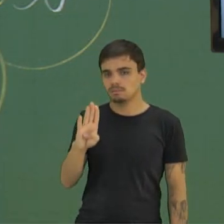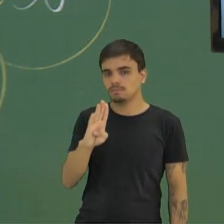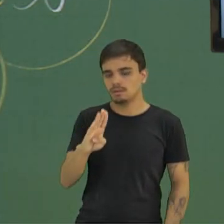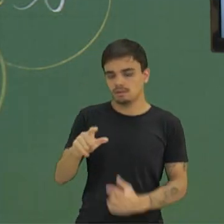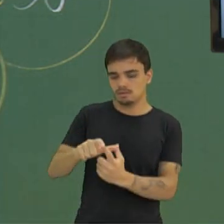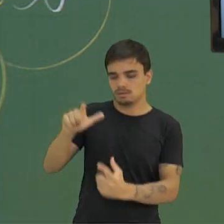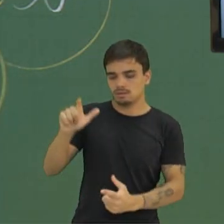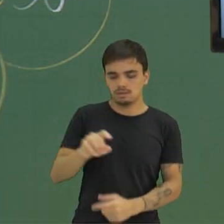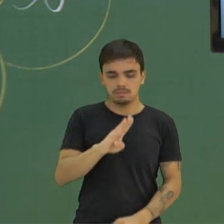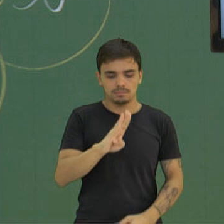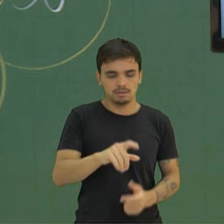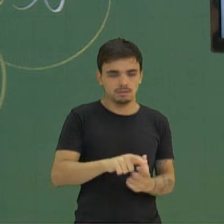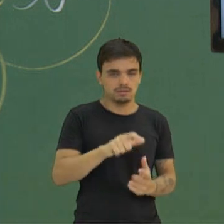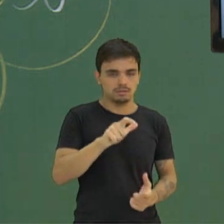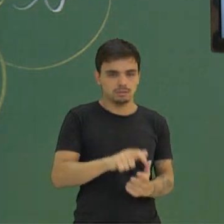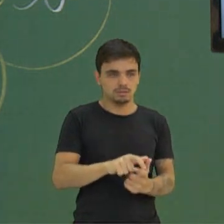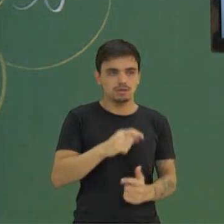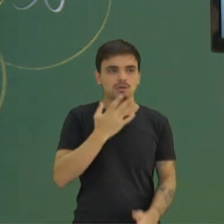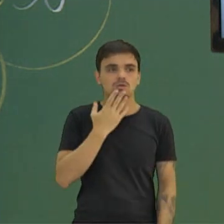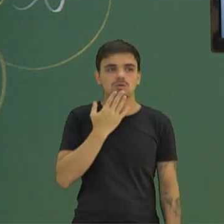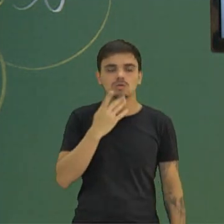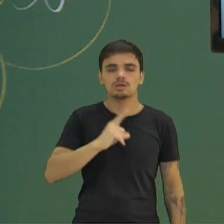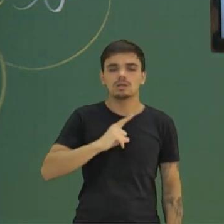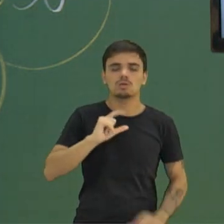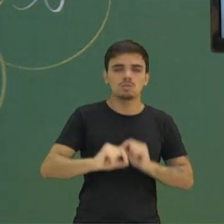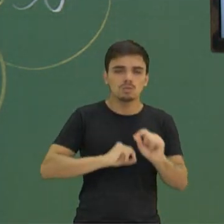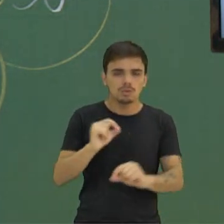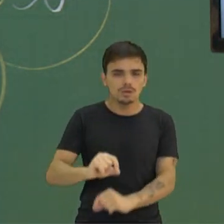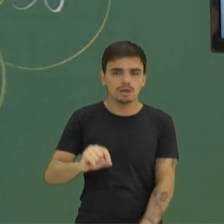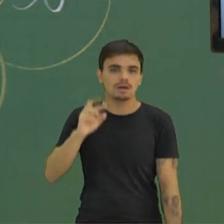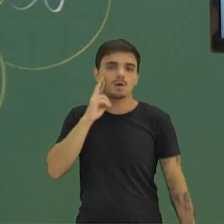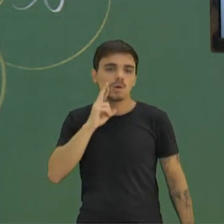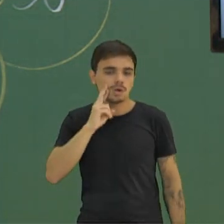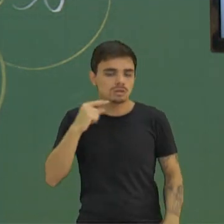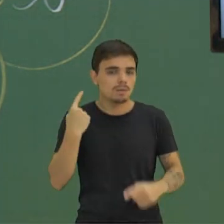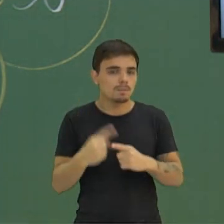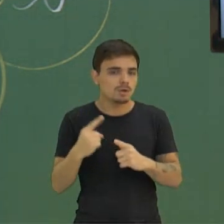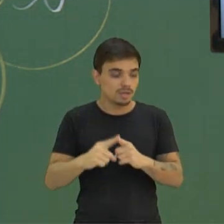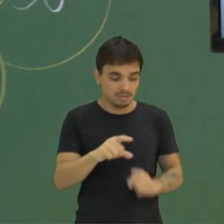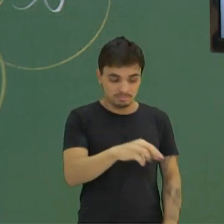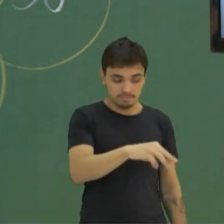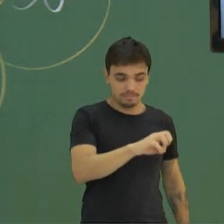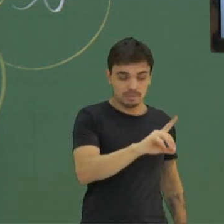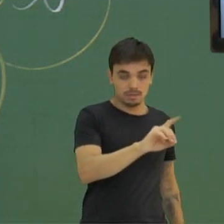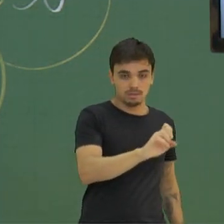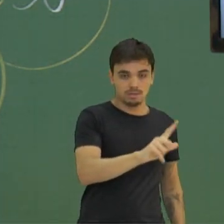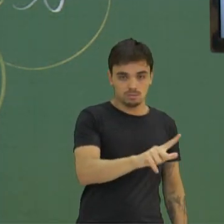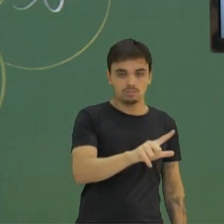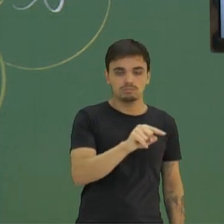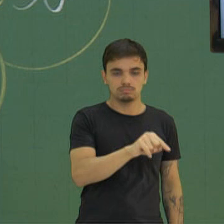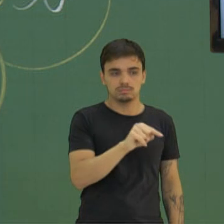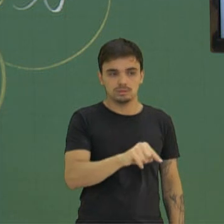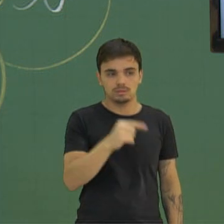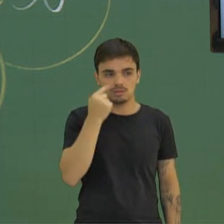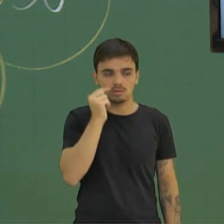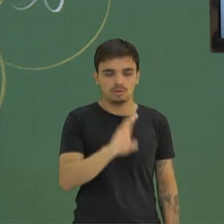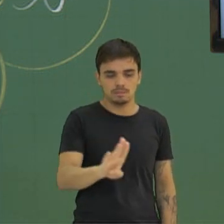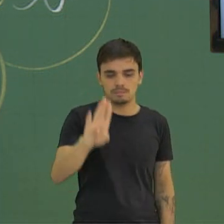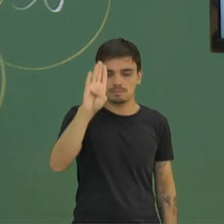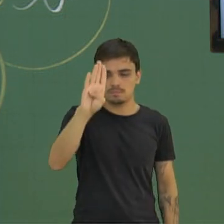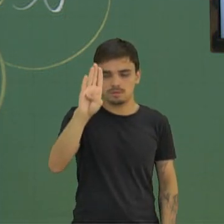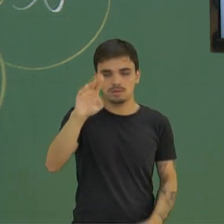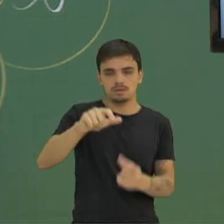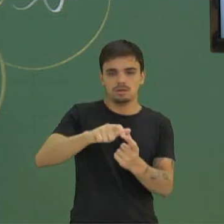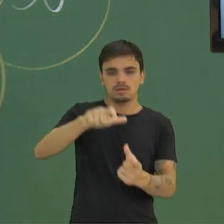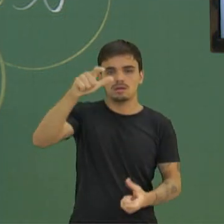Que cor é essa flor vai ter fura porque segundo mendell o fator bezão